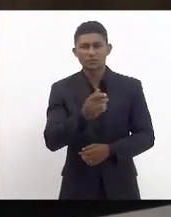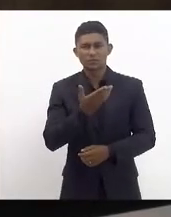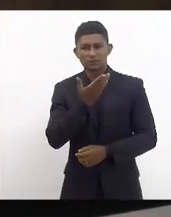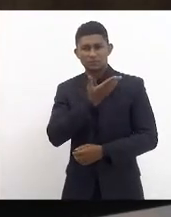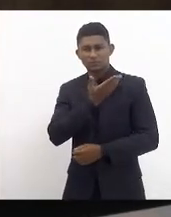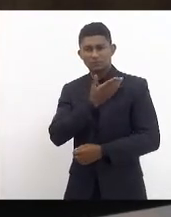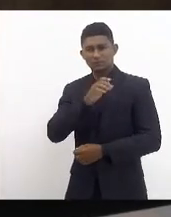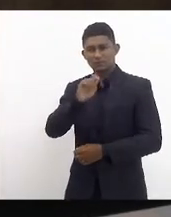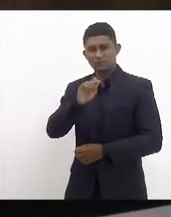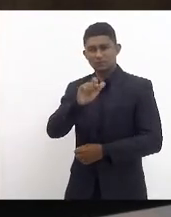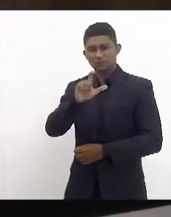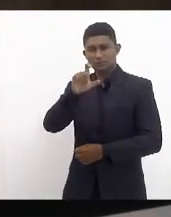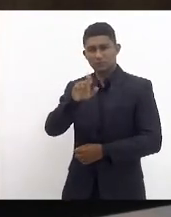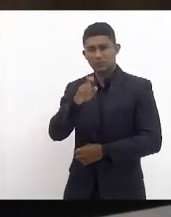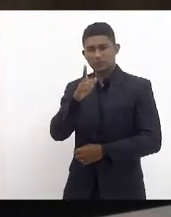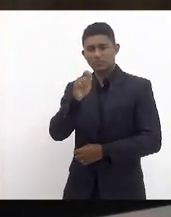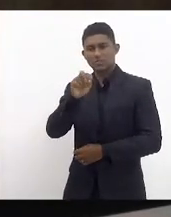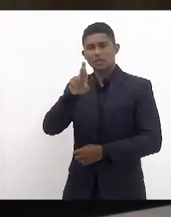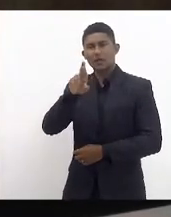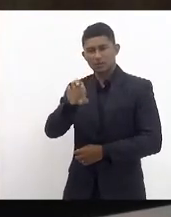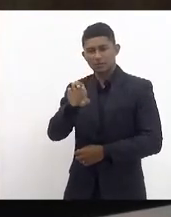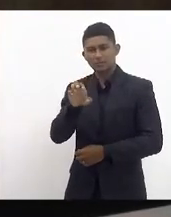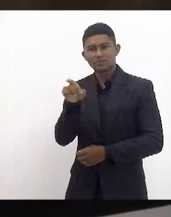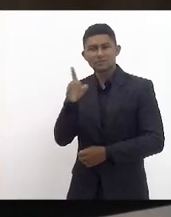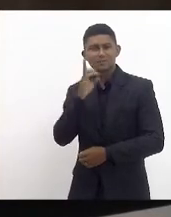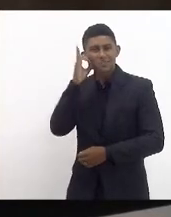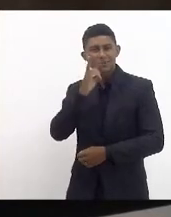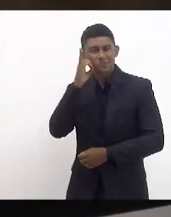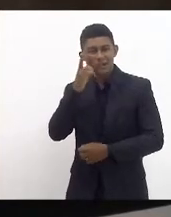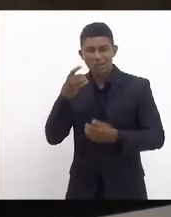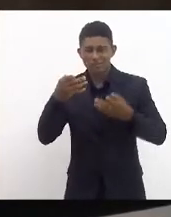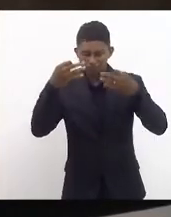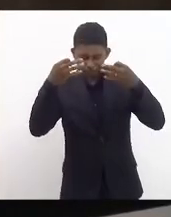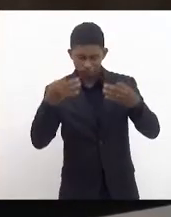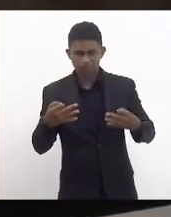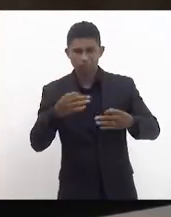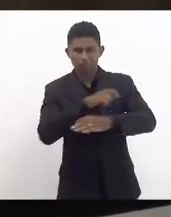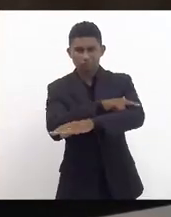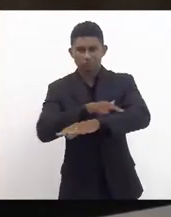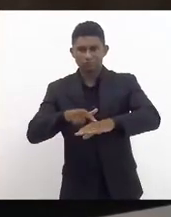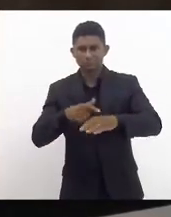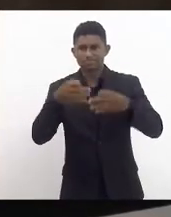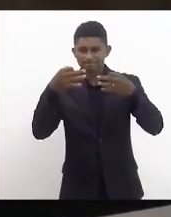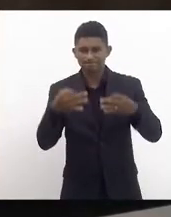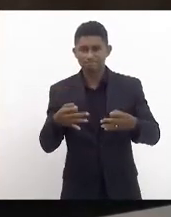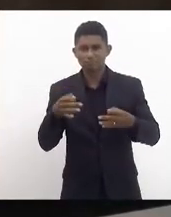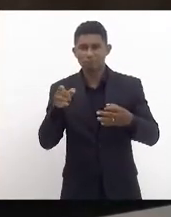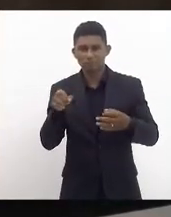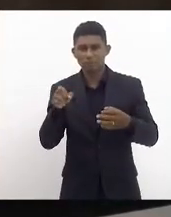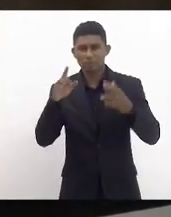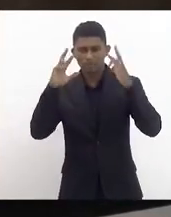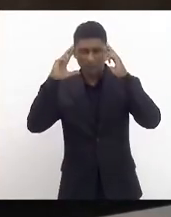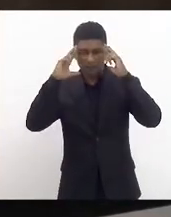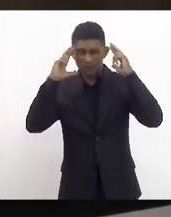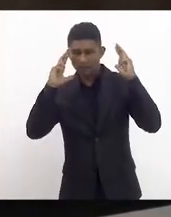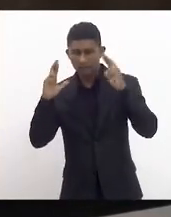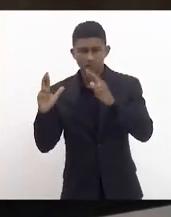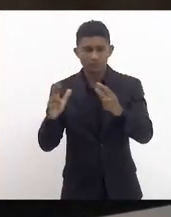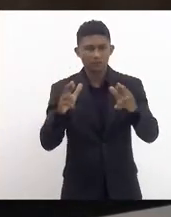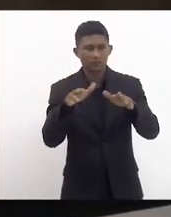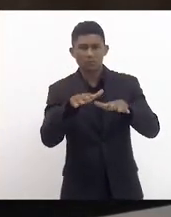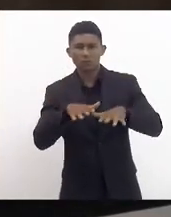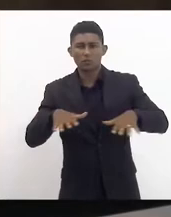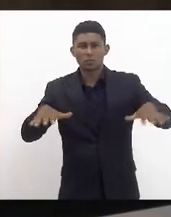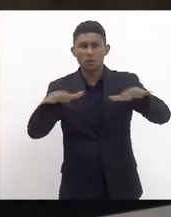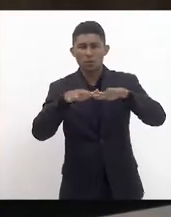deputado Alexandre Freitas, que é um deputado cortês e educado, que respeita os pares durante todo o convívio